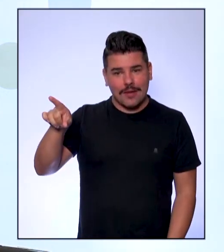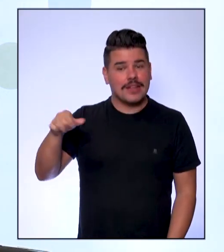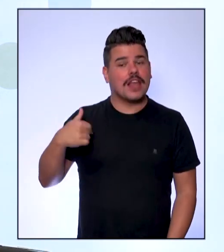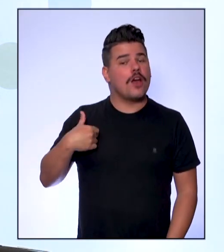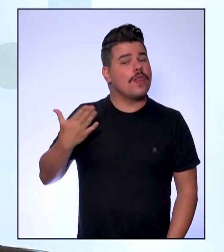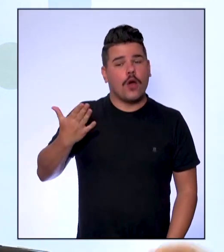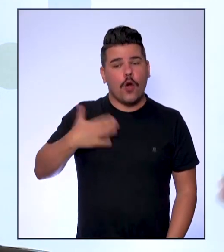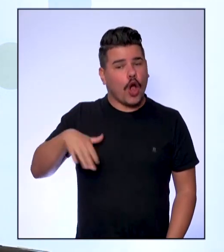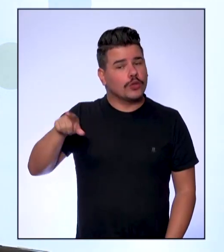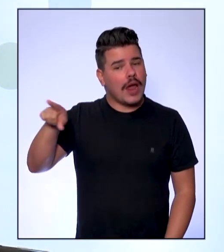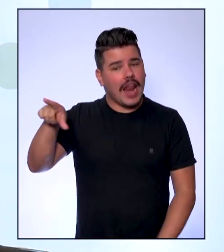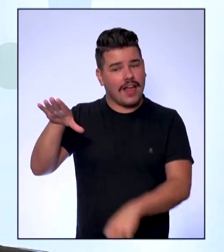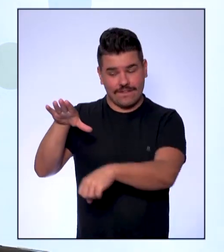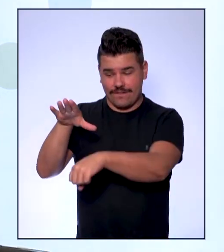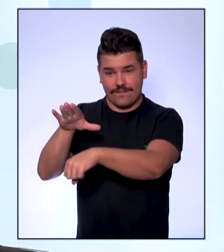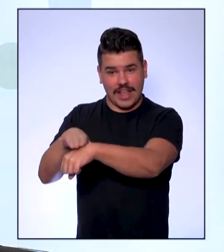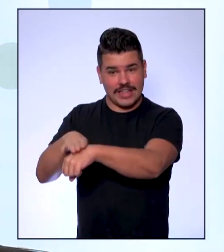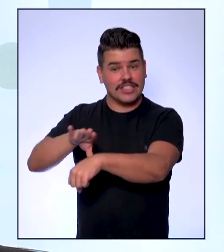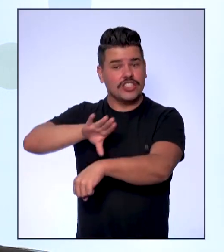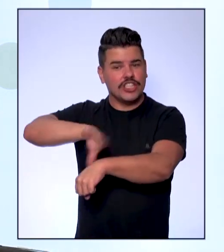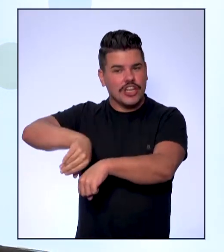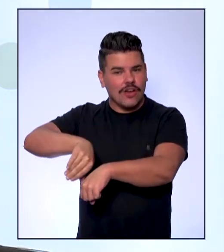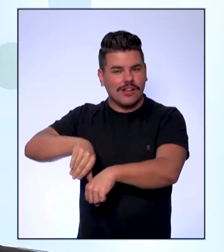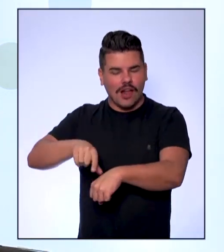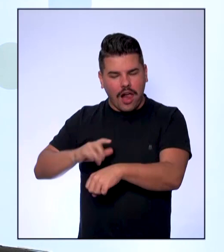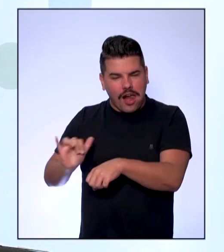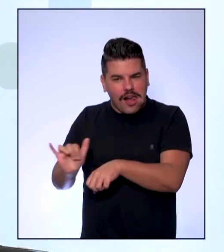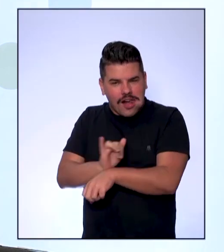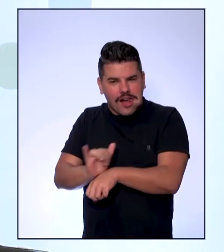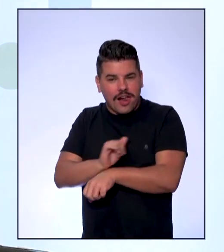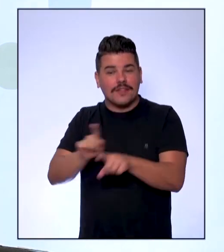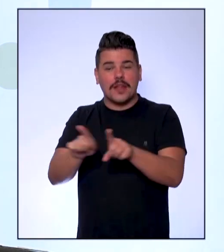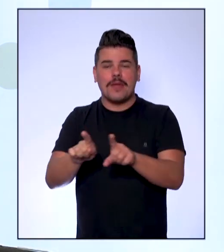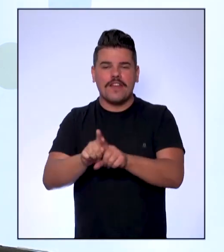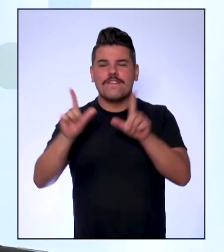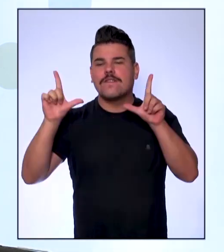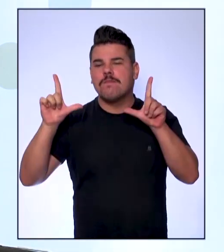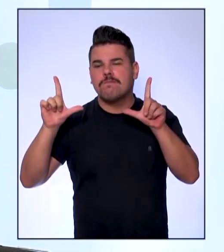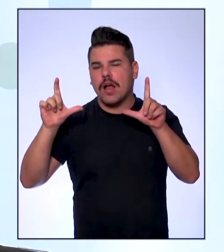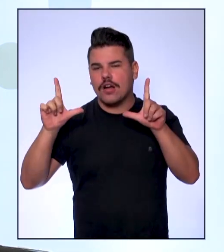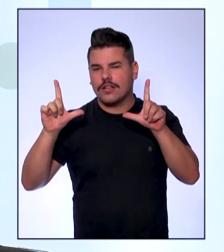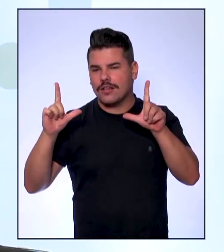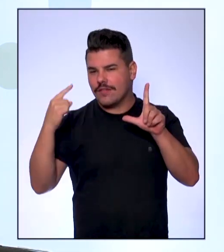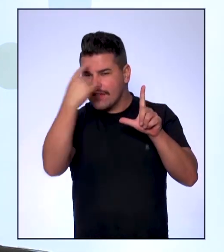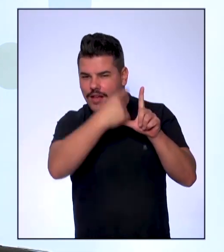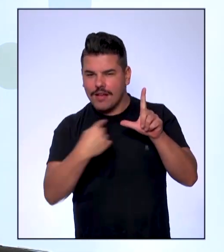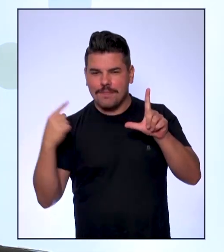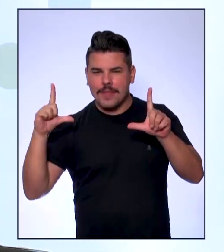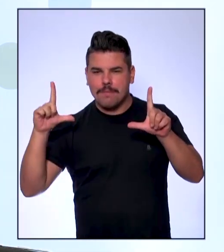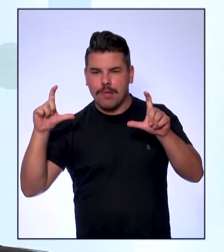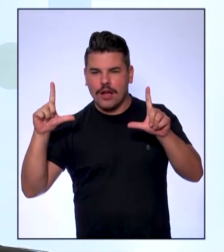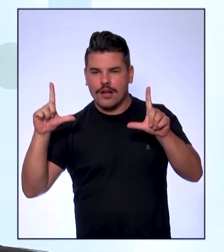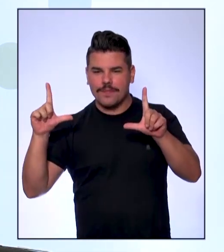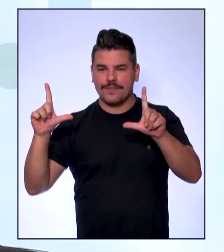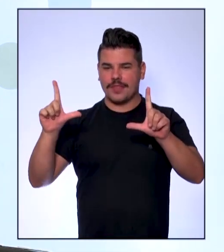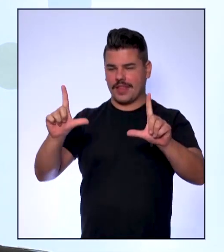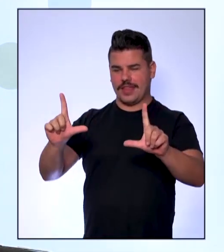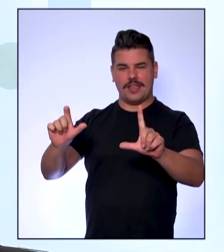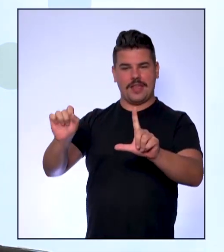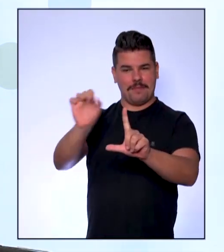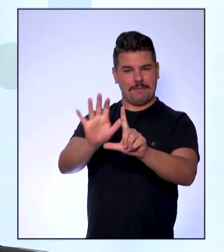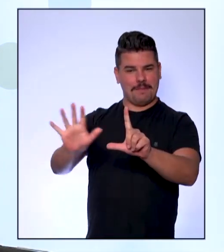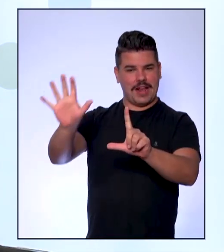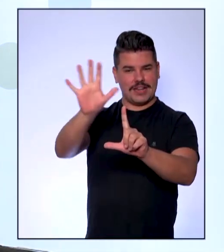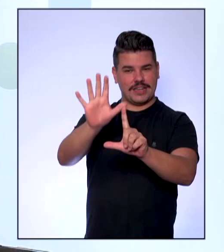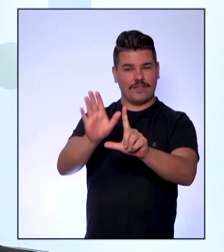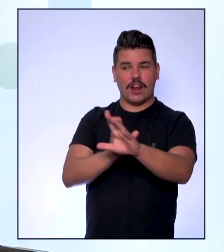maneira errada. Ou, né, pegaram uma imagem minha em algum lugar, tipo, e colocaram que eu